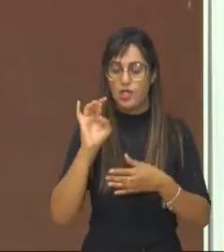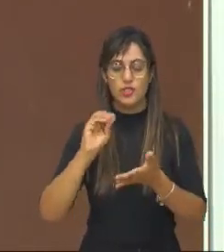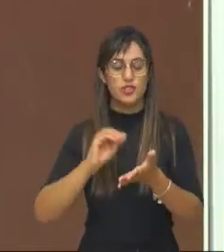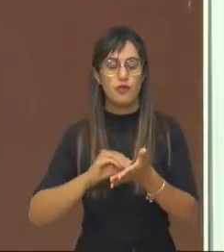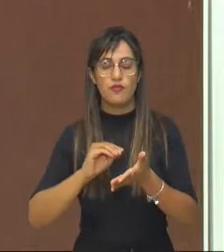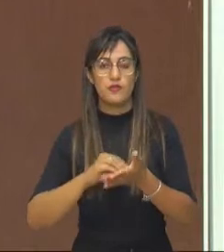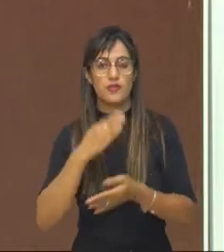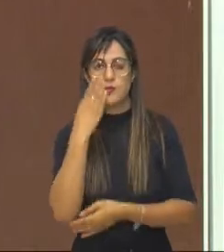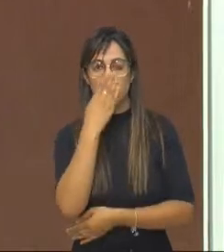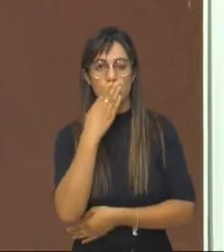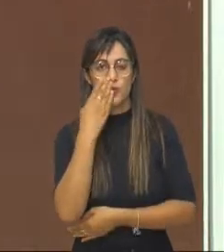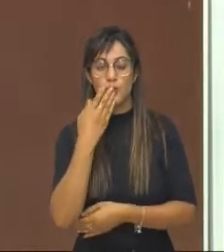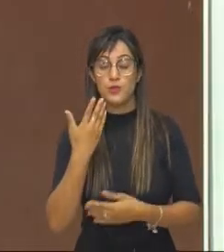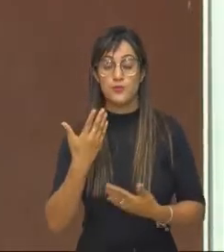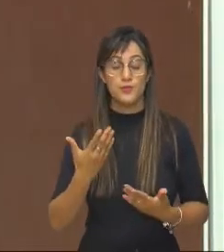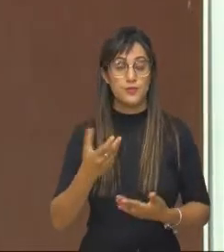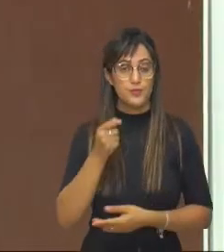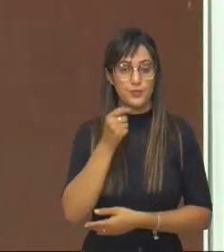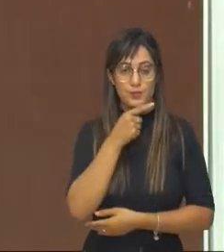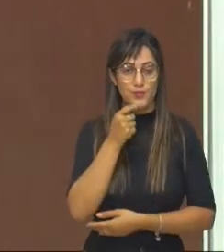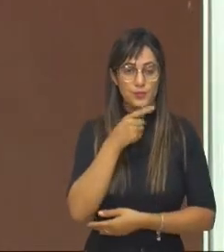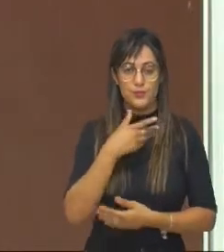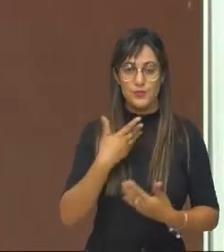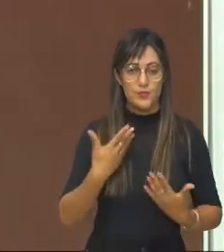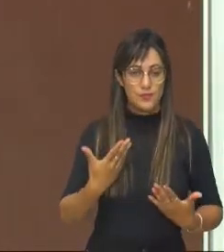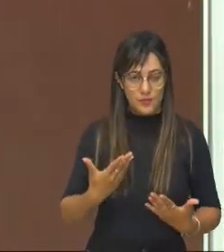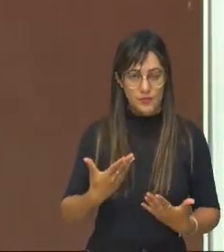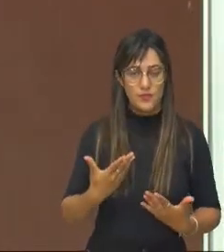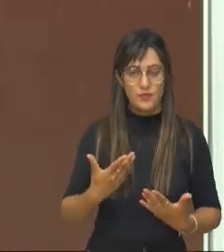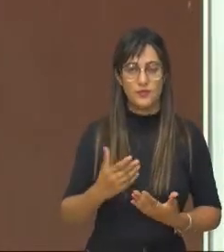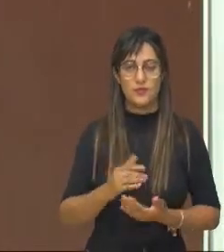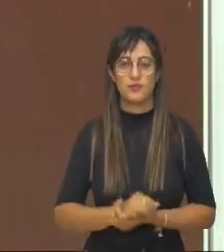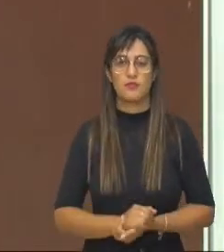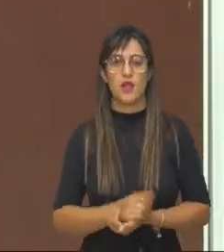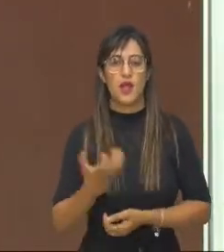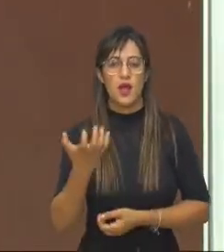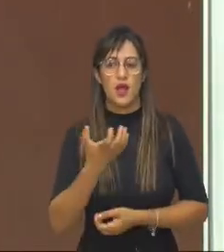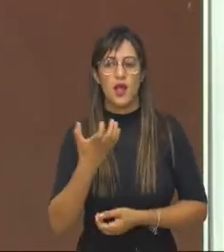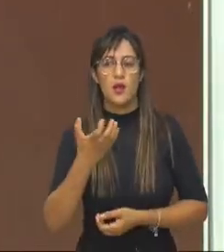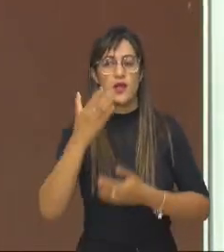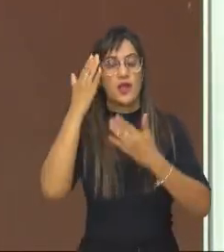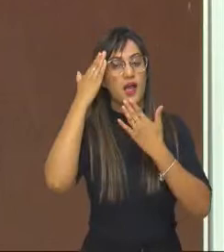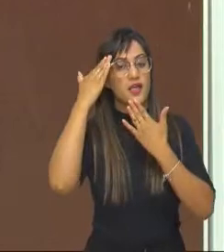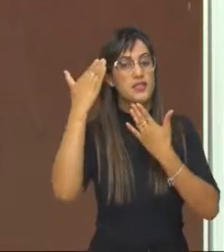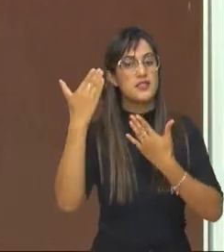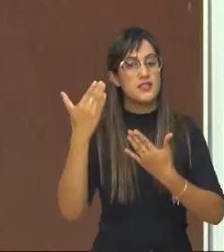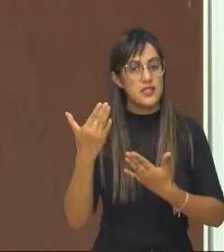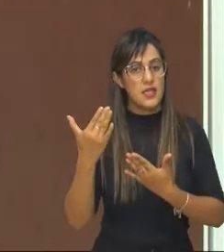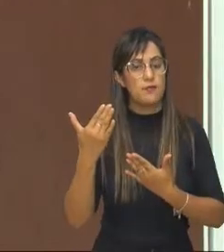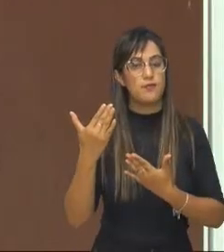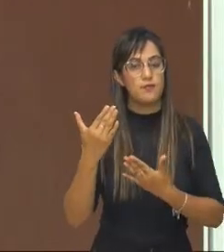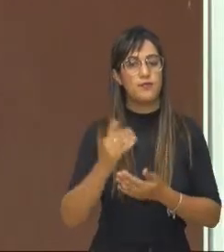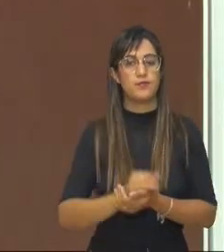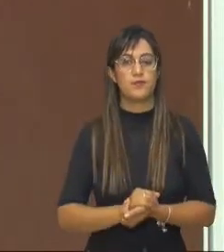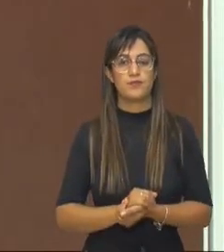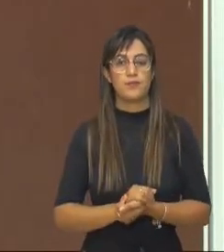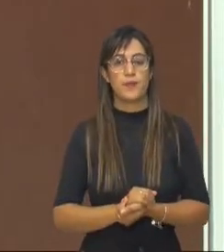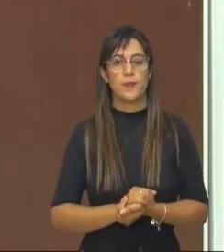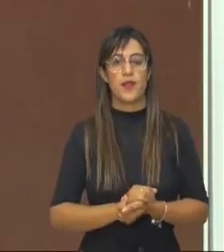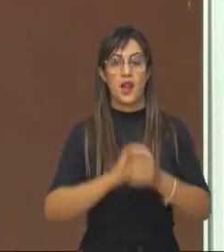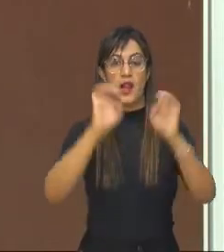lugar que não fosse cabível, né, para elas. Então, eu queria agradecer muito, porque a estética é